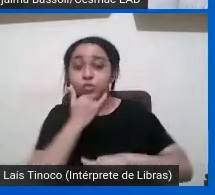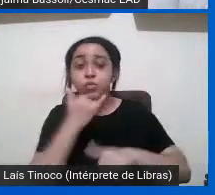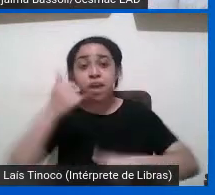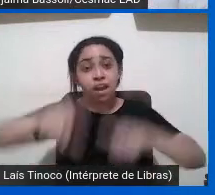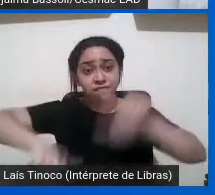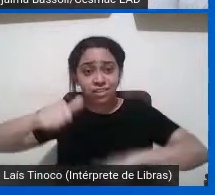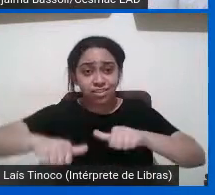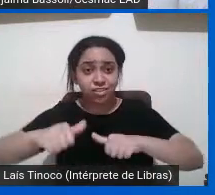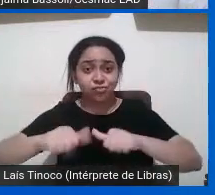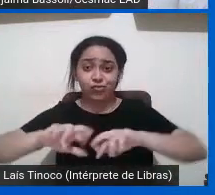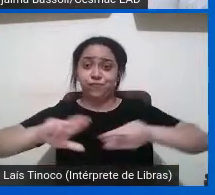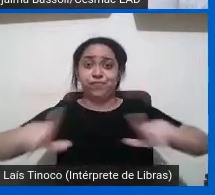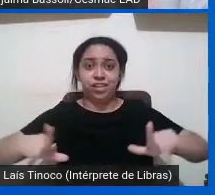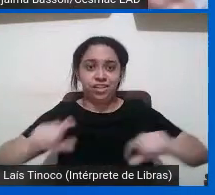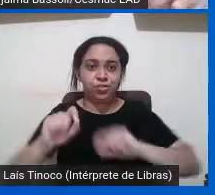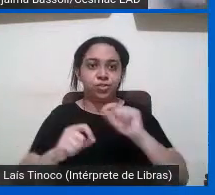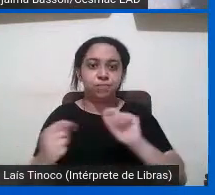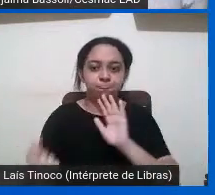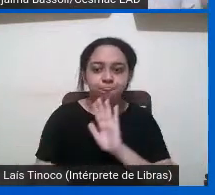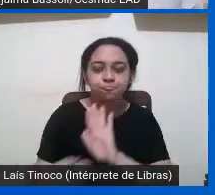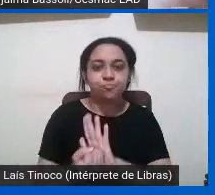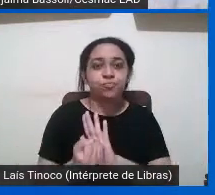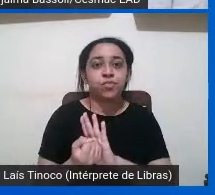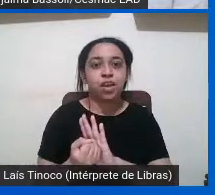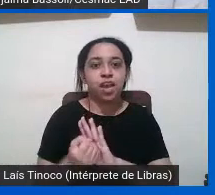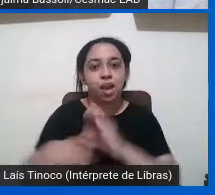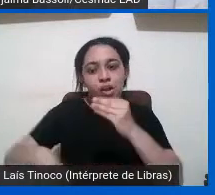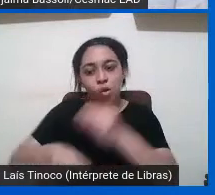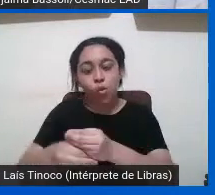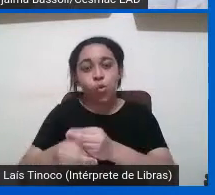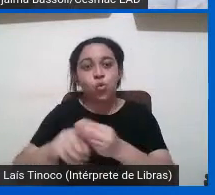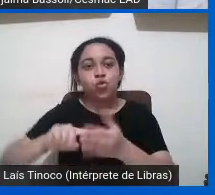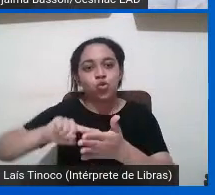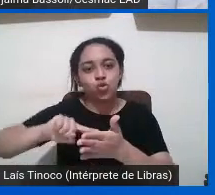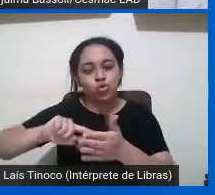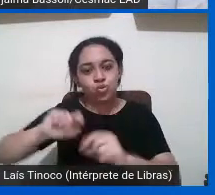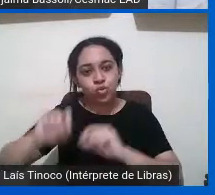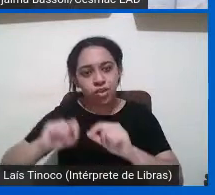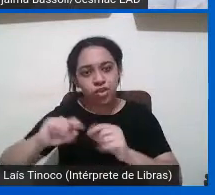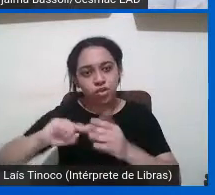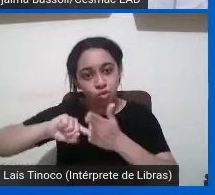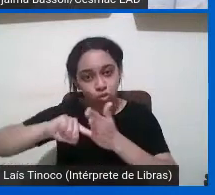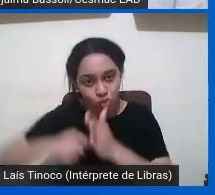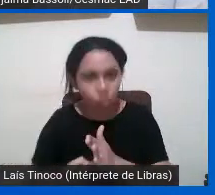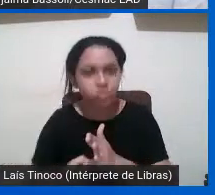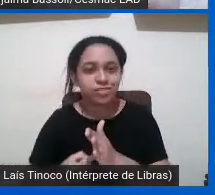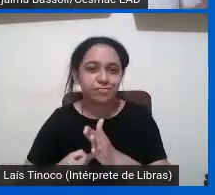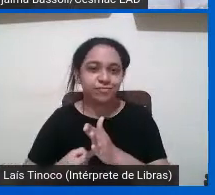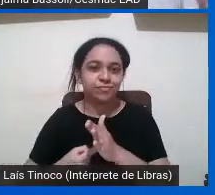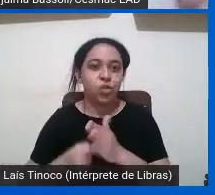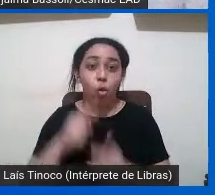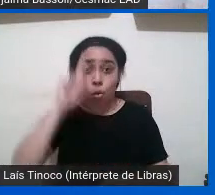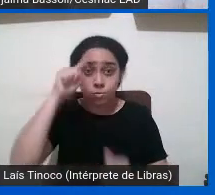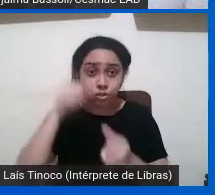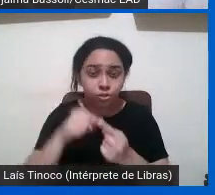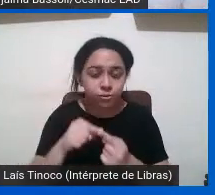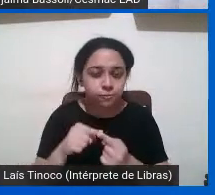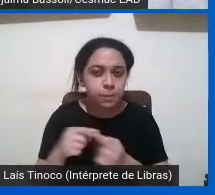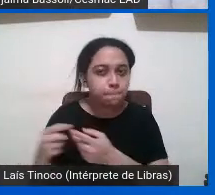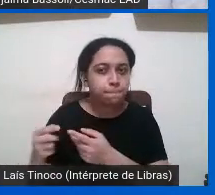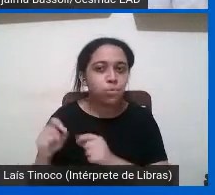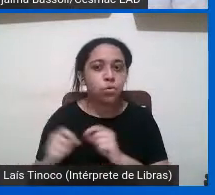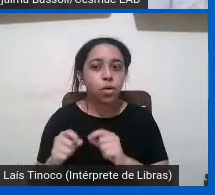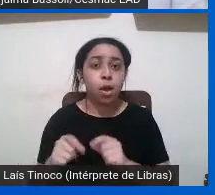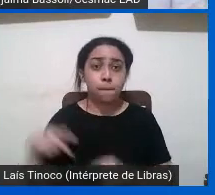uma expectativa de composição da nota e que se permita por exemplo que o objetivo seja verificado tanto pelo professor